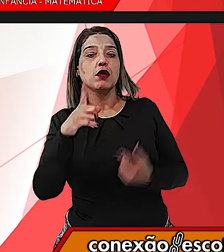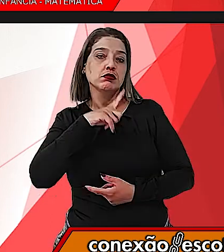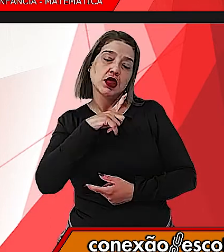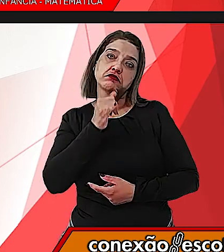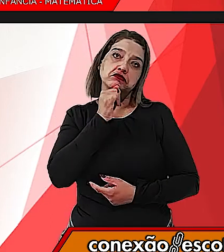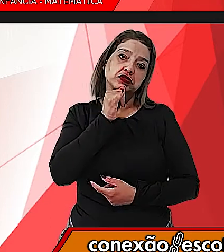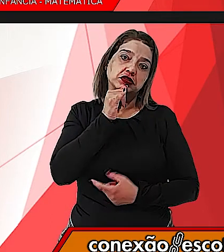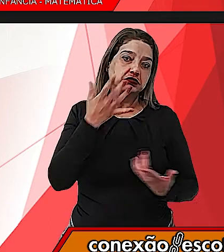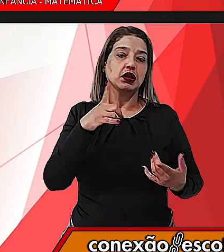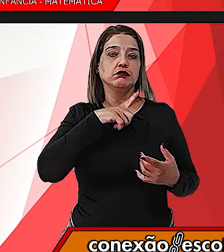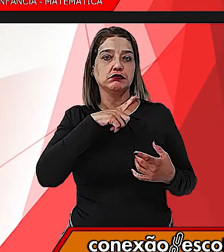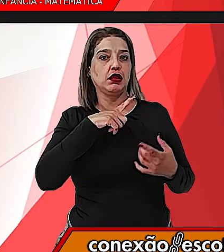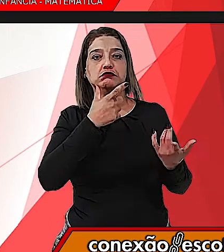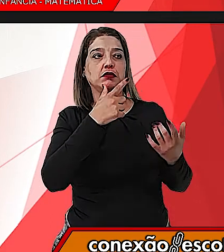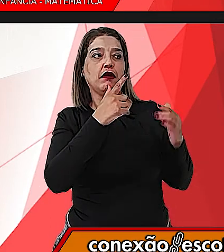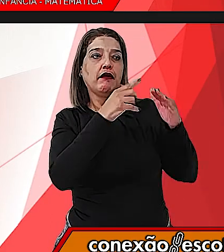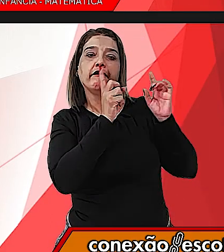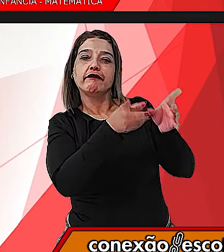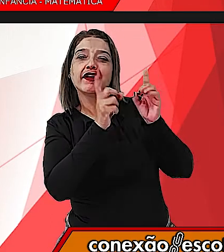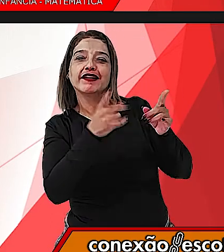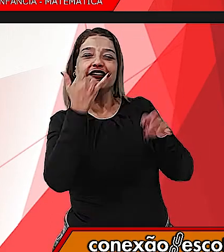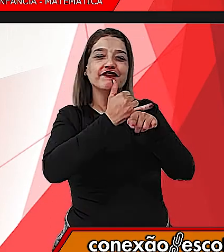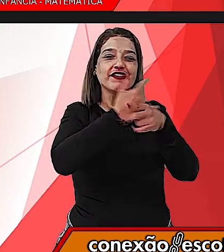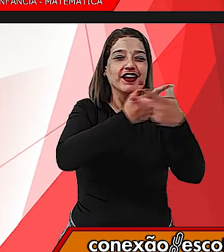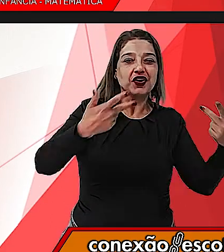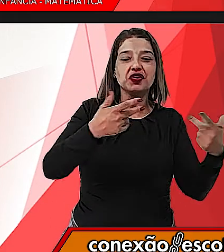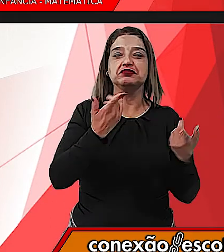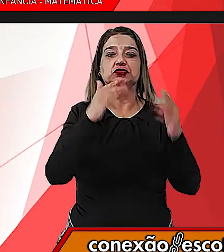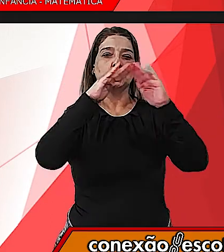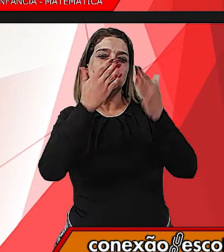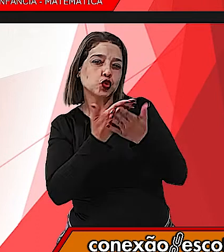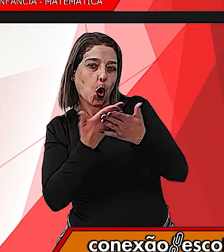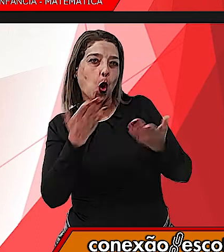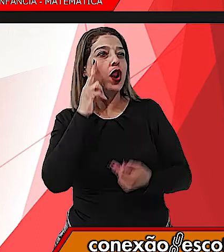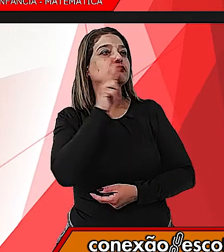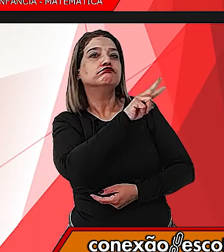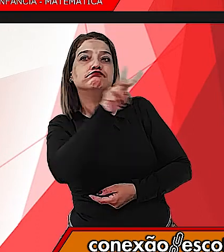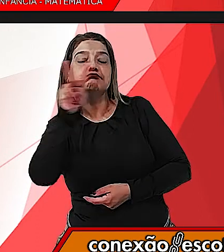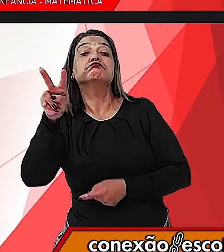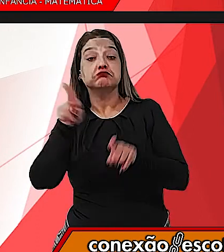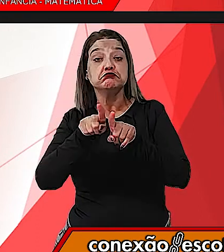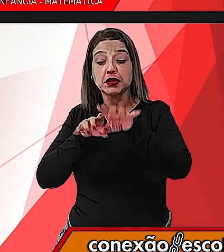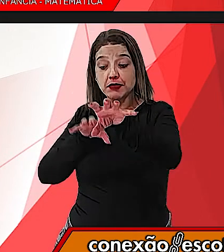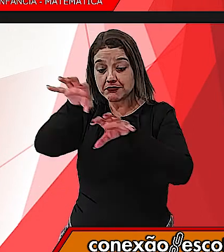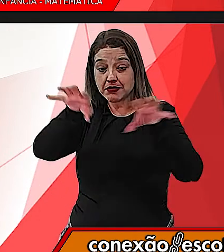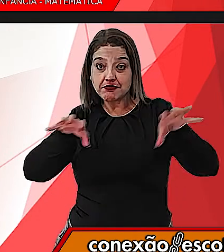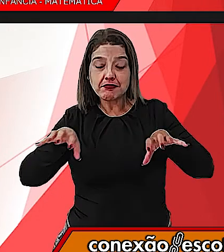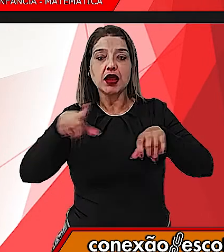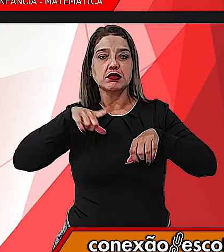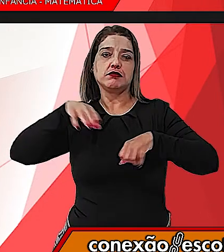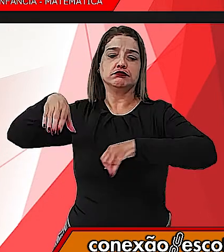passa por uma ferragista, se você passa por uma escola, escreva também. Lojas comerciais, sinais